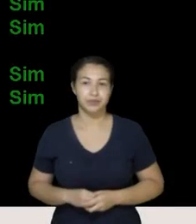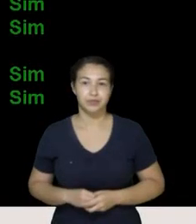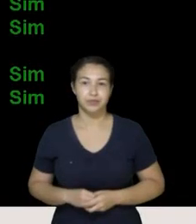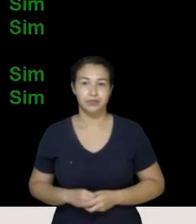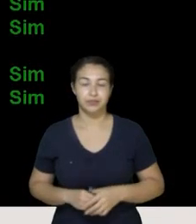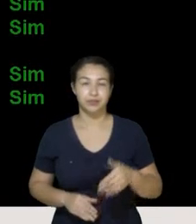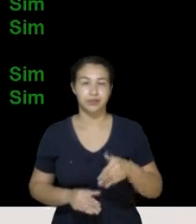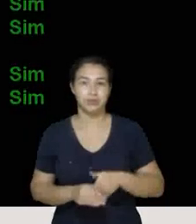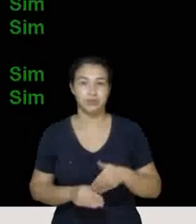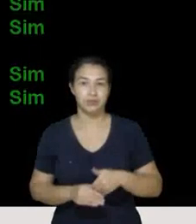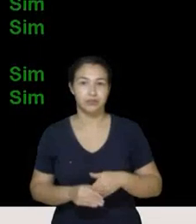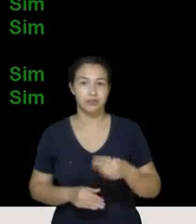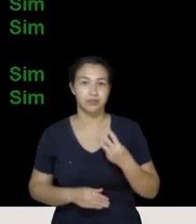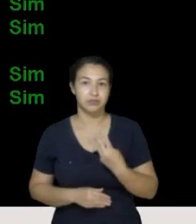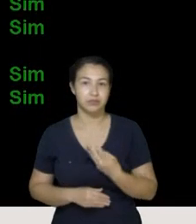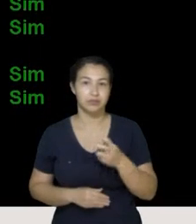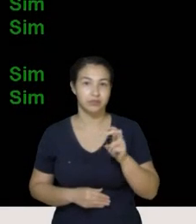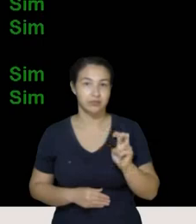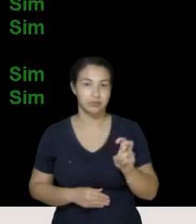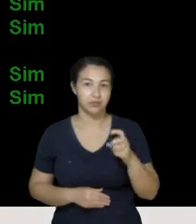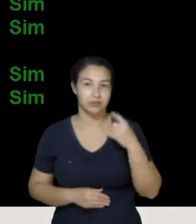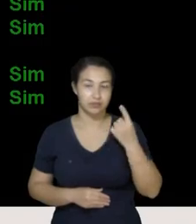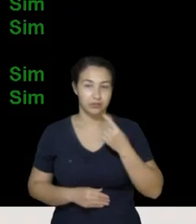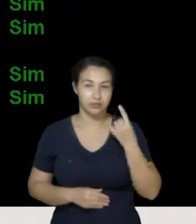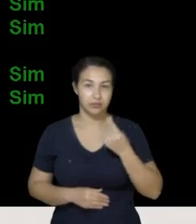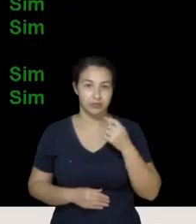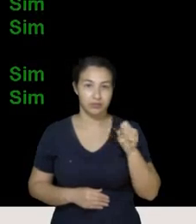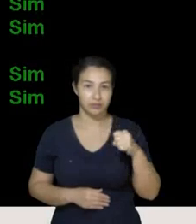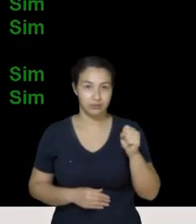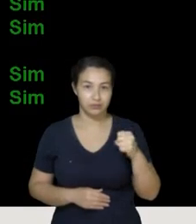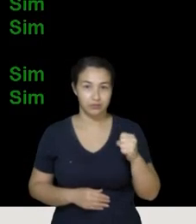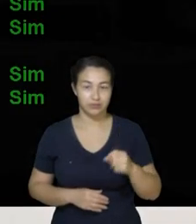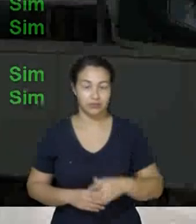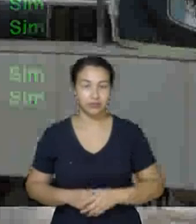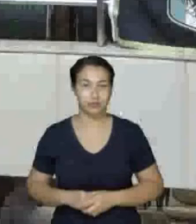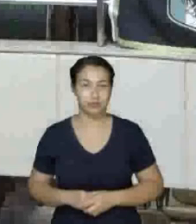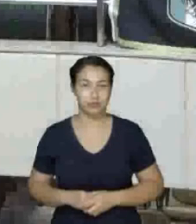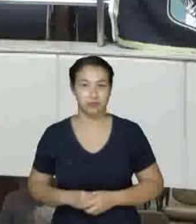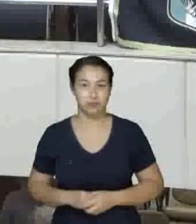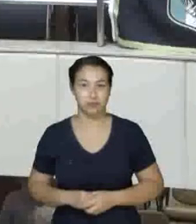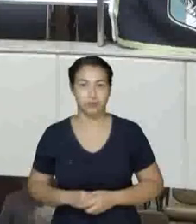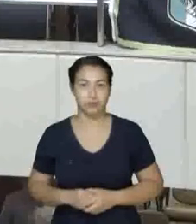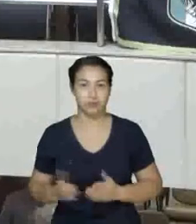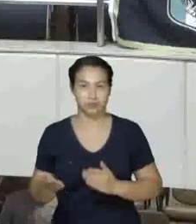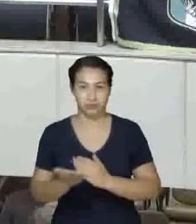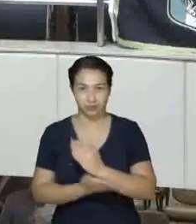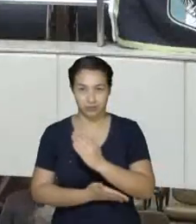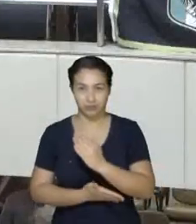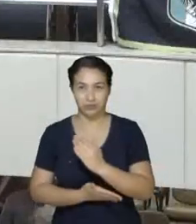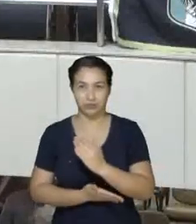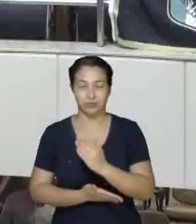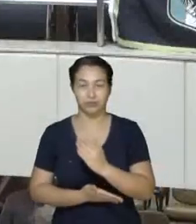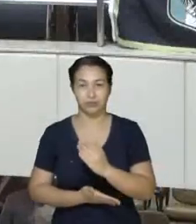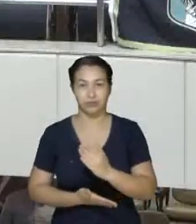Votaram 35 deputados, sim. Está aprovado